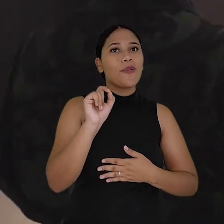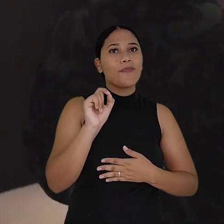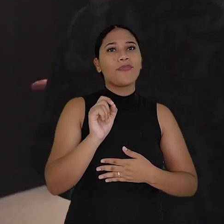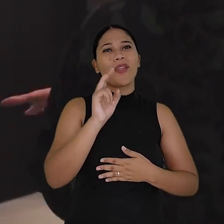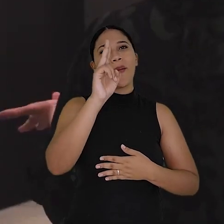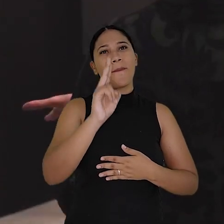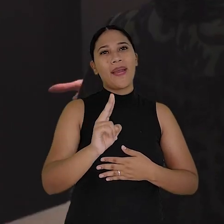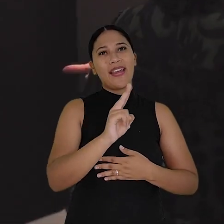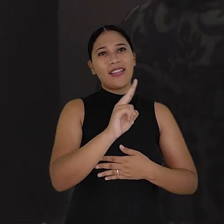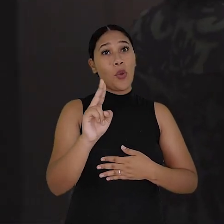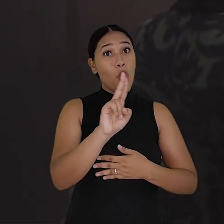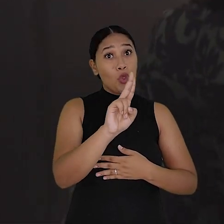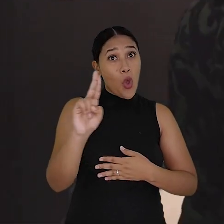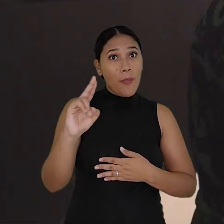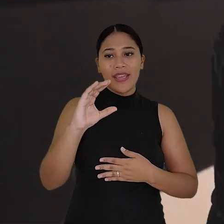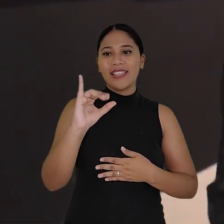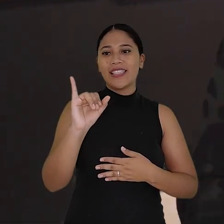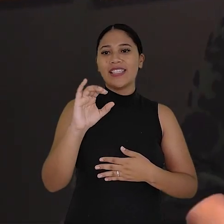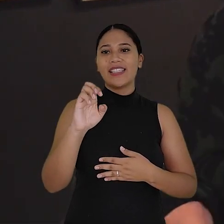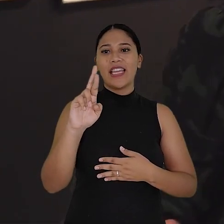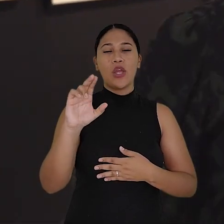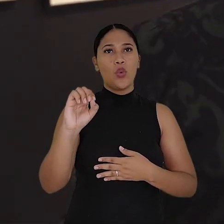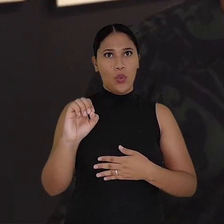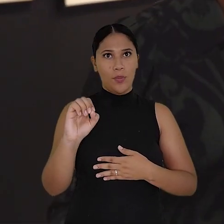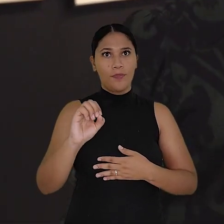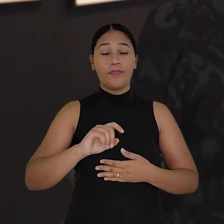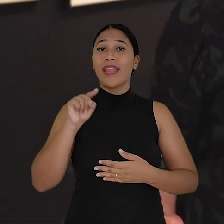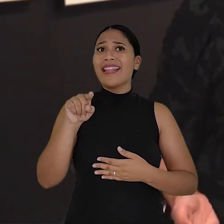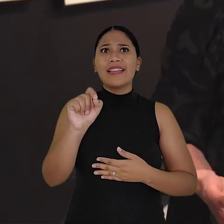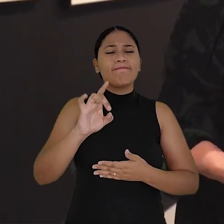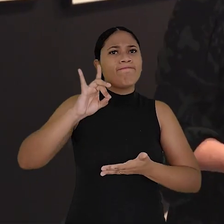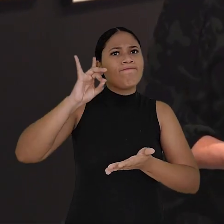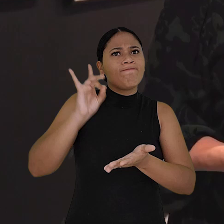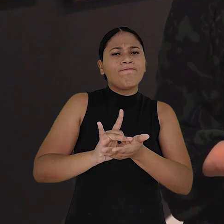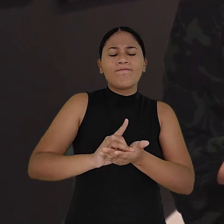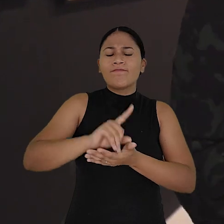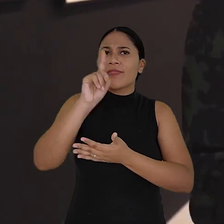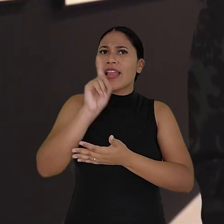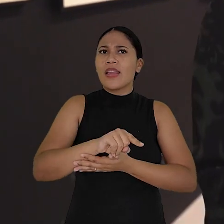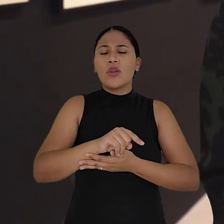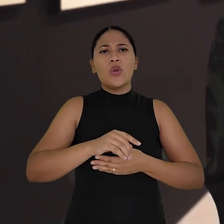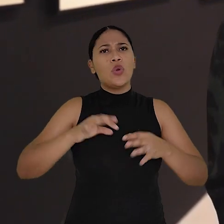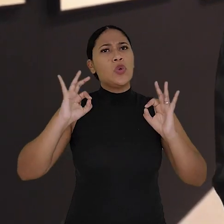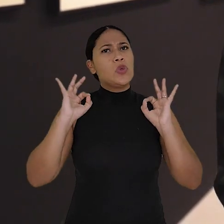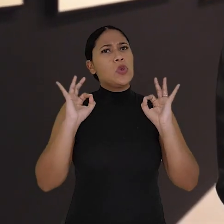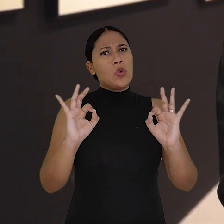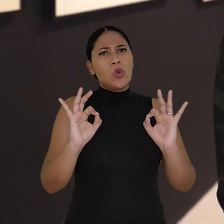esse Padre Cícero, né, gente? Esse Padre Cícero é realmente uma obra